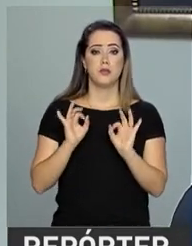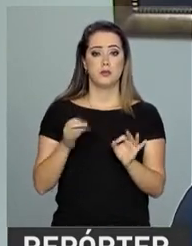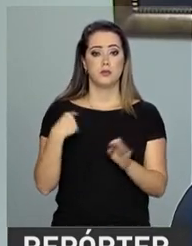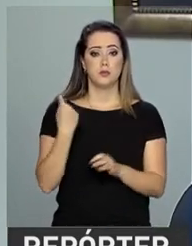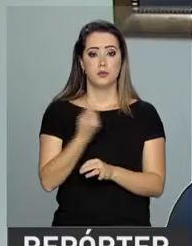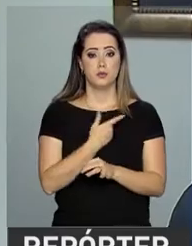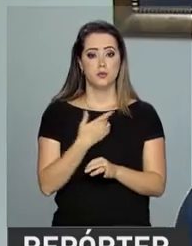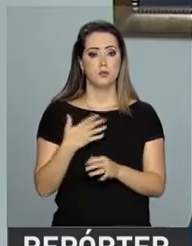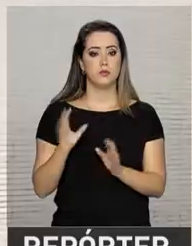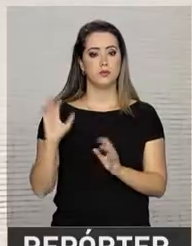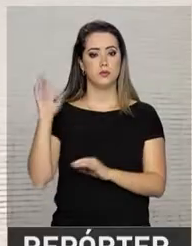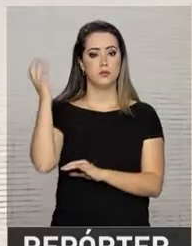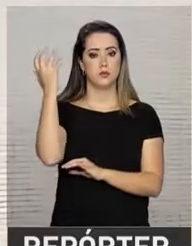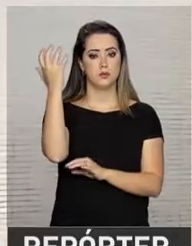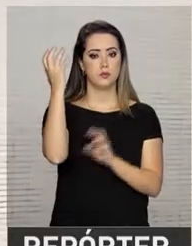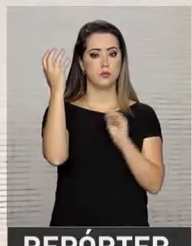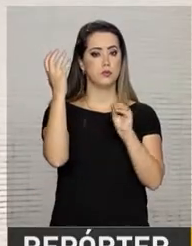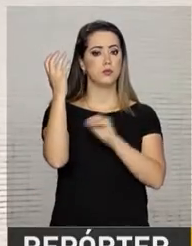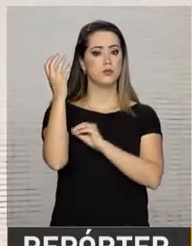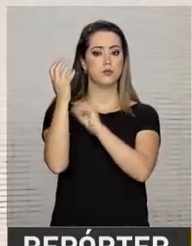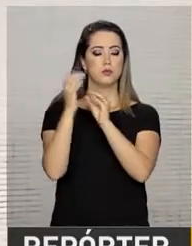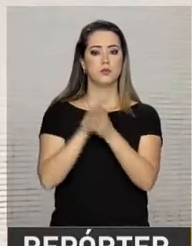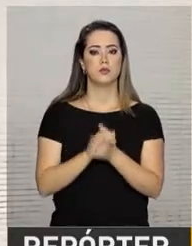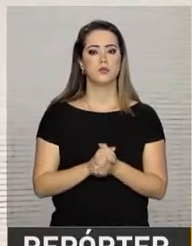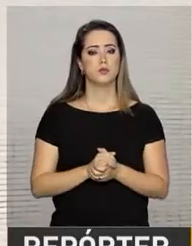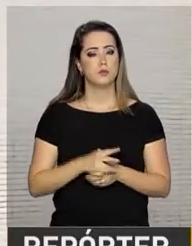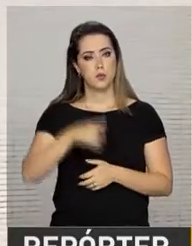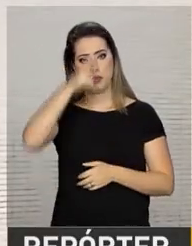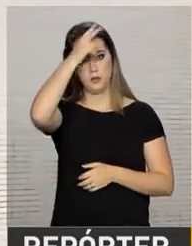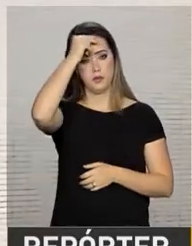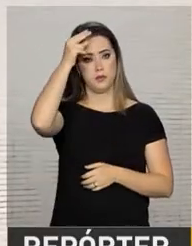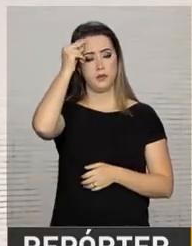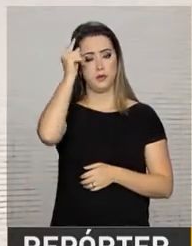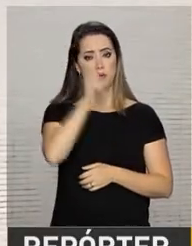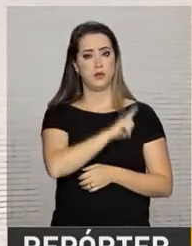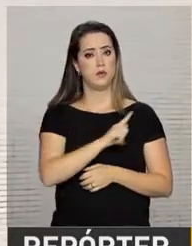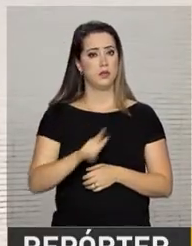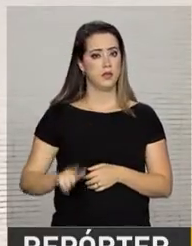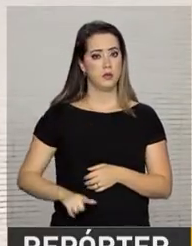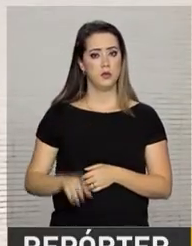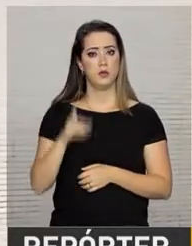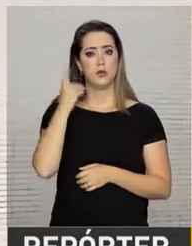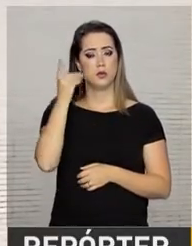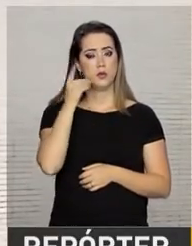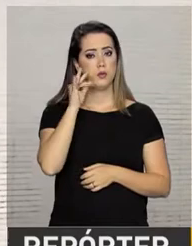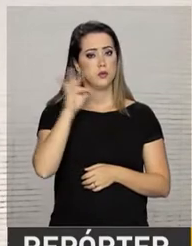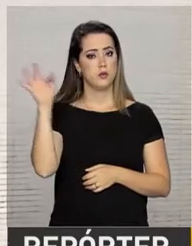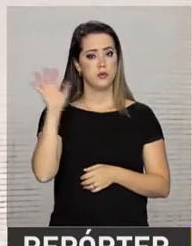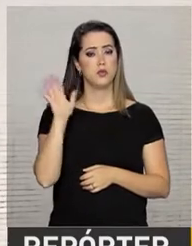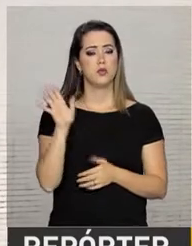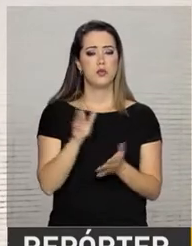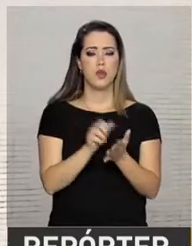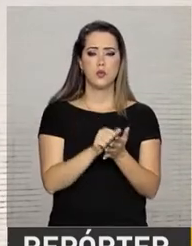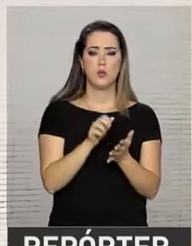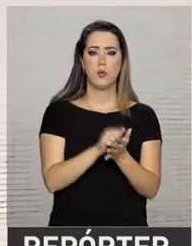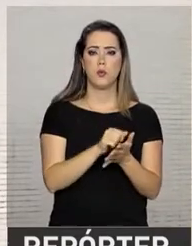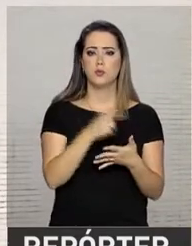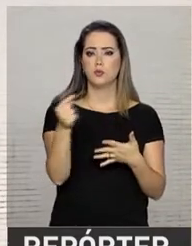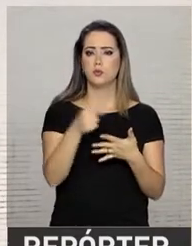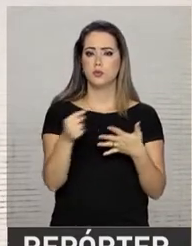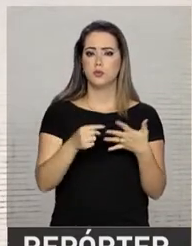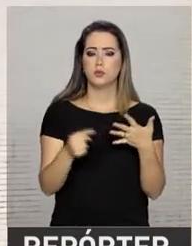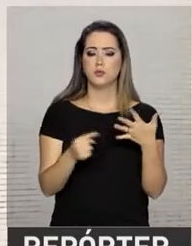nosso meio ambiente o prefeito governador deputado federal o ministro moreira franco já assumiu diversos cargos